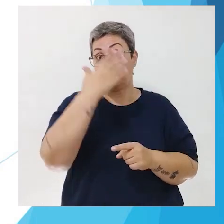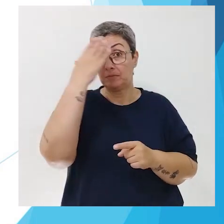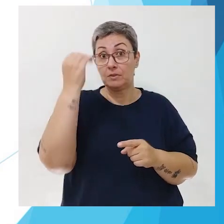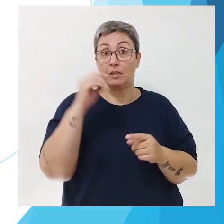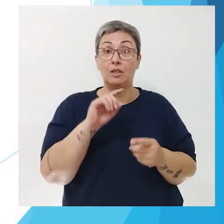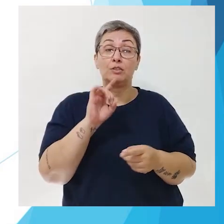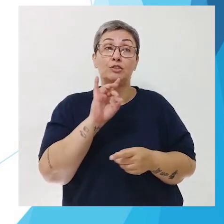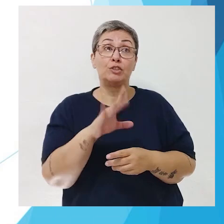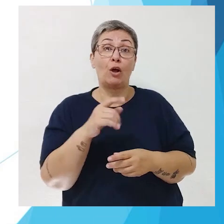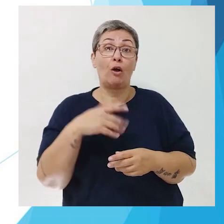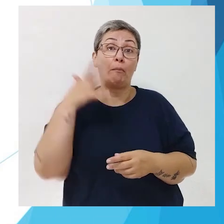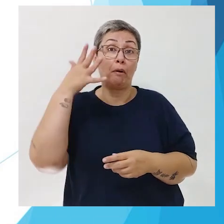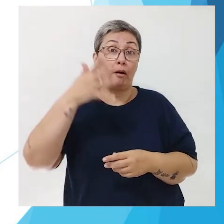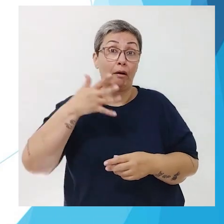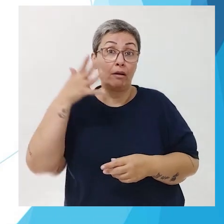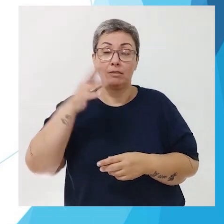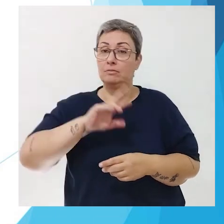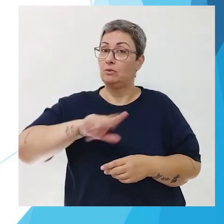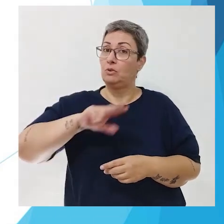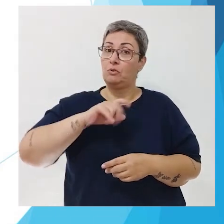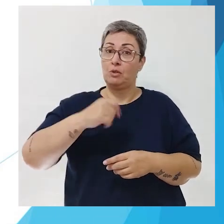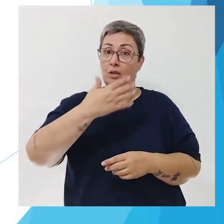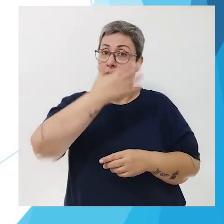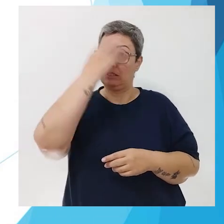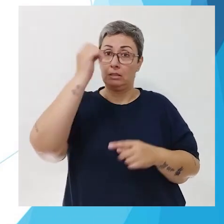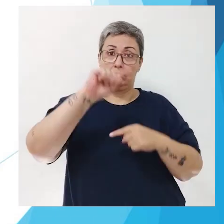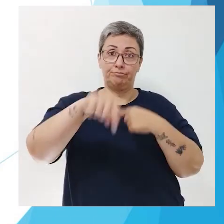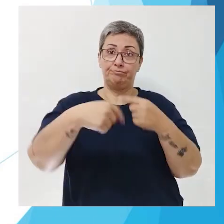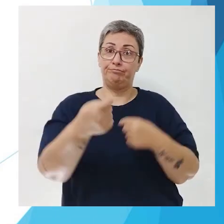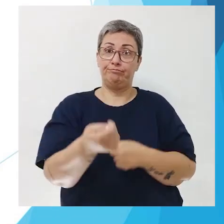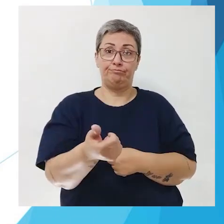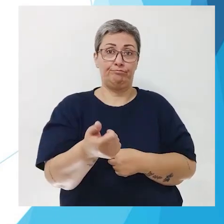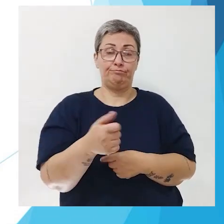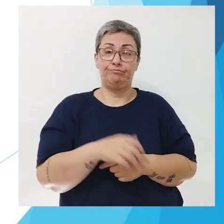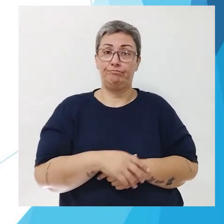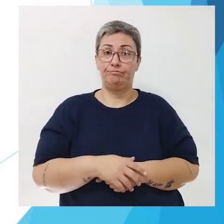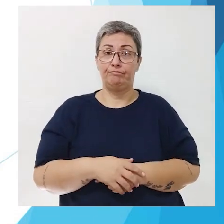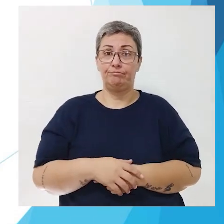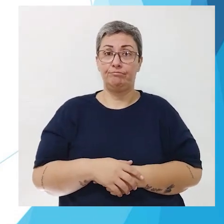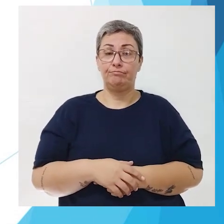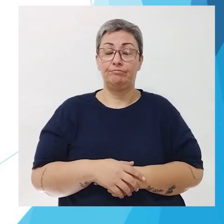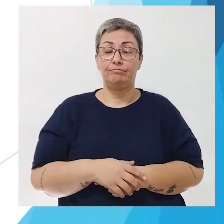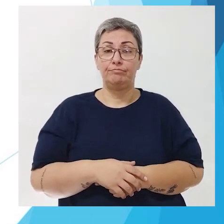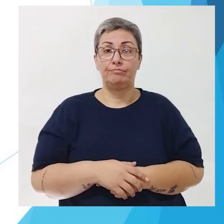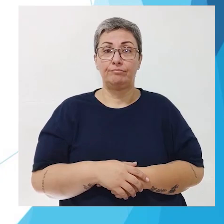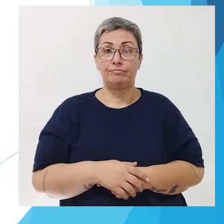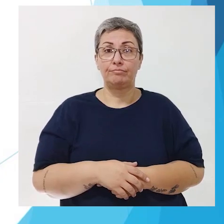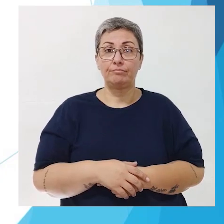que fique apenas no discurso e que seja esquecido logo depois, né?